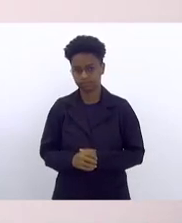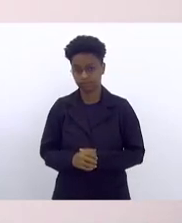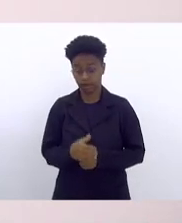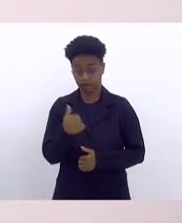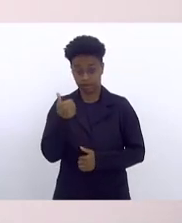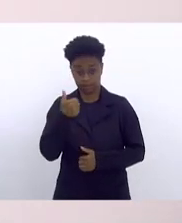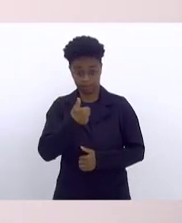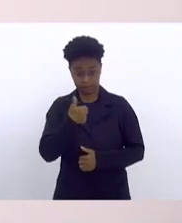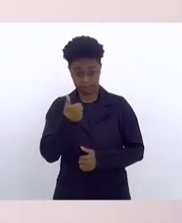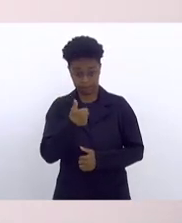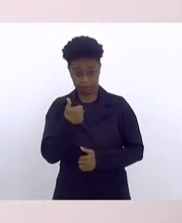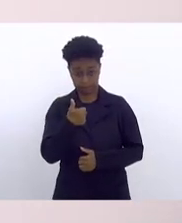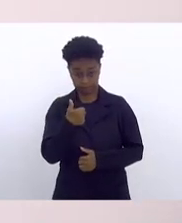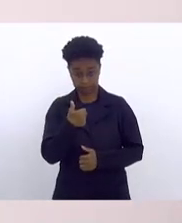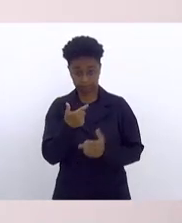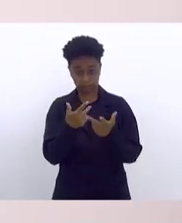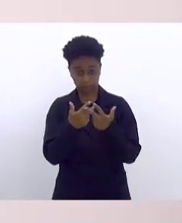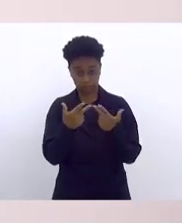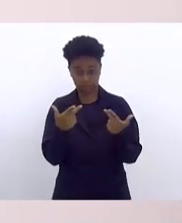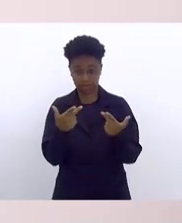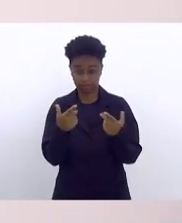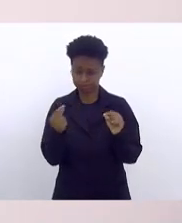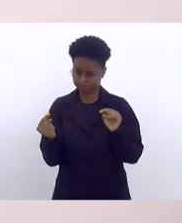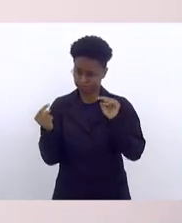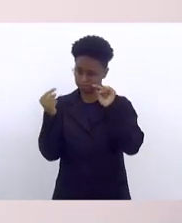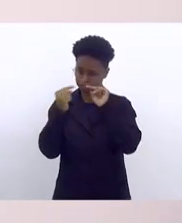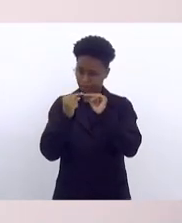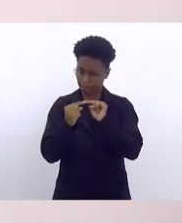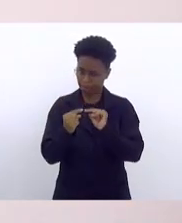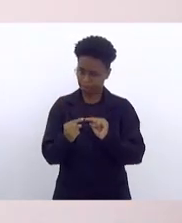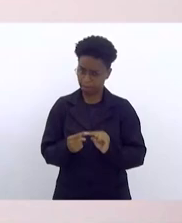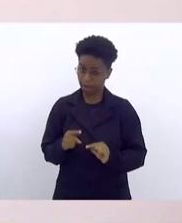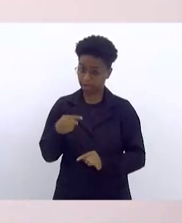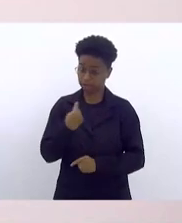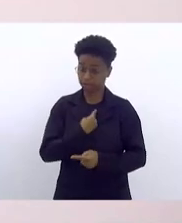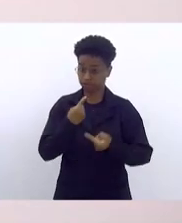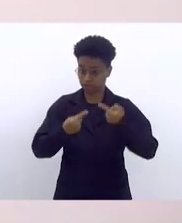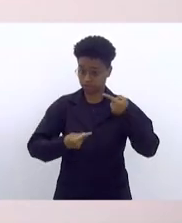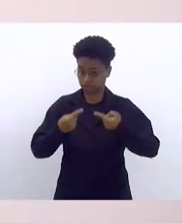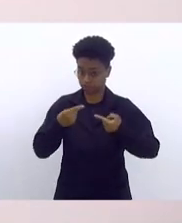questão que tem tudo a ver com o que nós estamos discutindo aqui